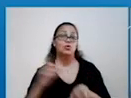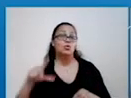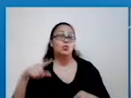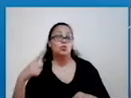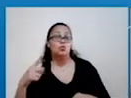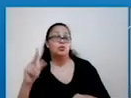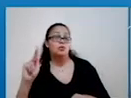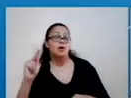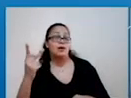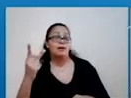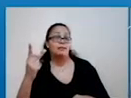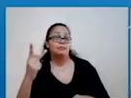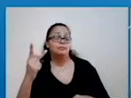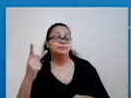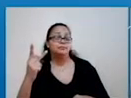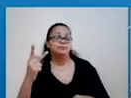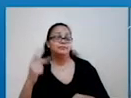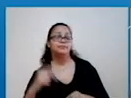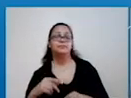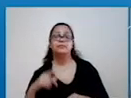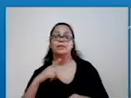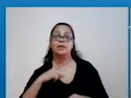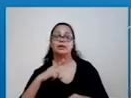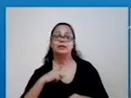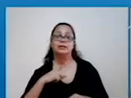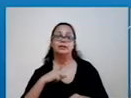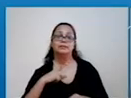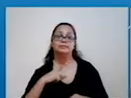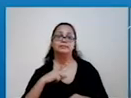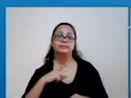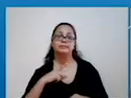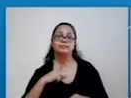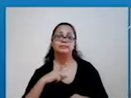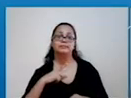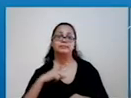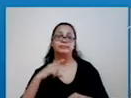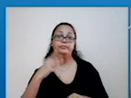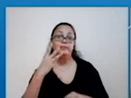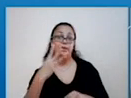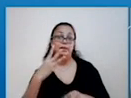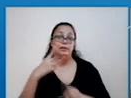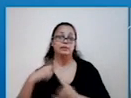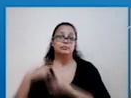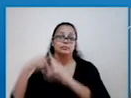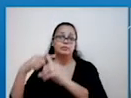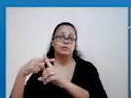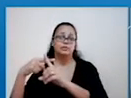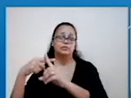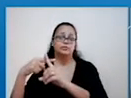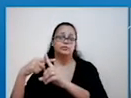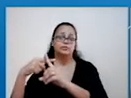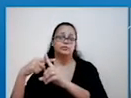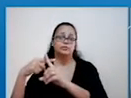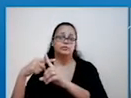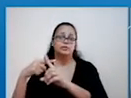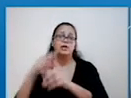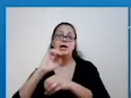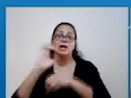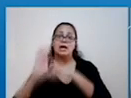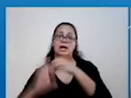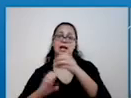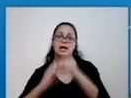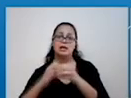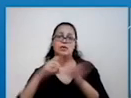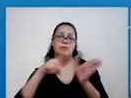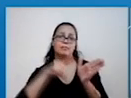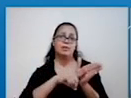H, ele teria aqui a carga 3 positiva, então significa que ele tem 3 elétrons a